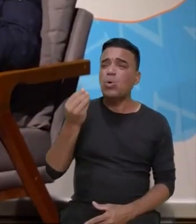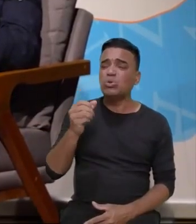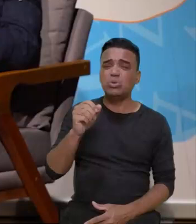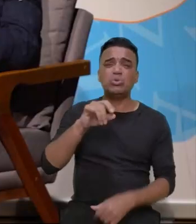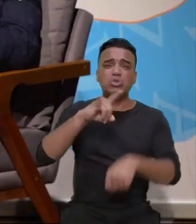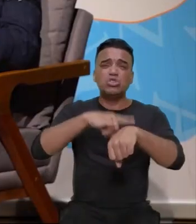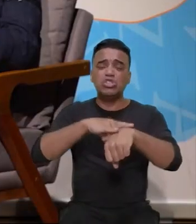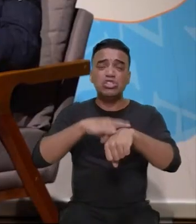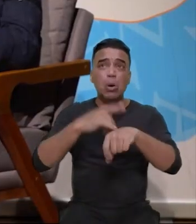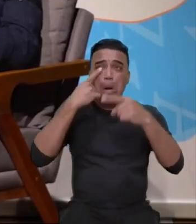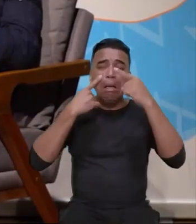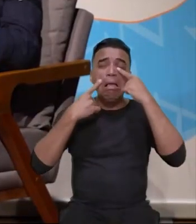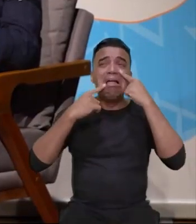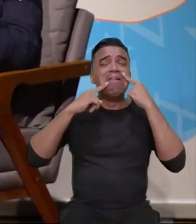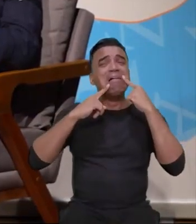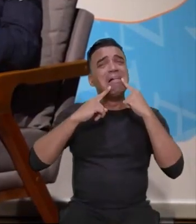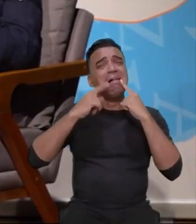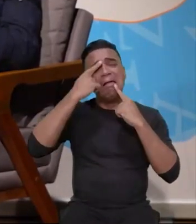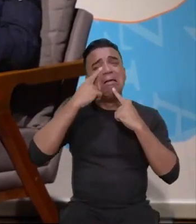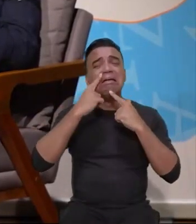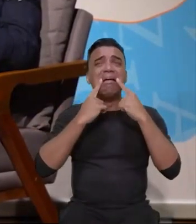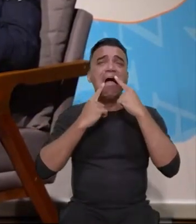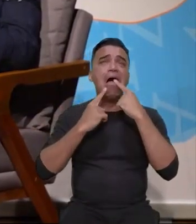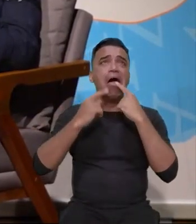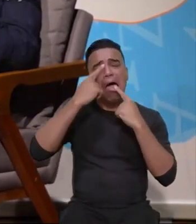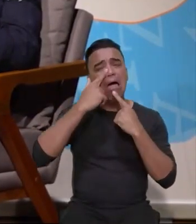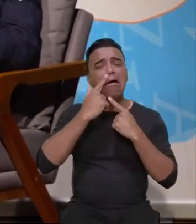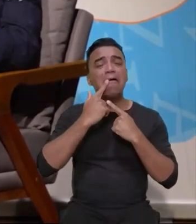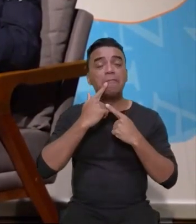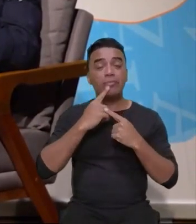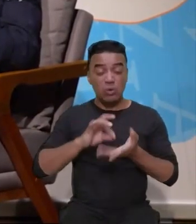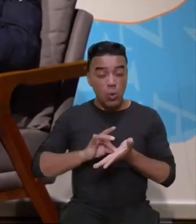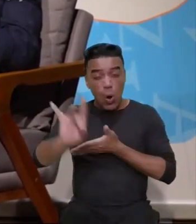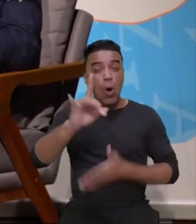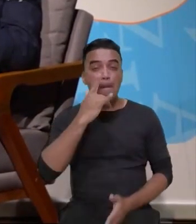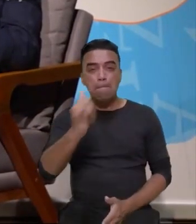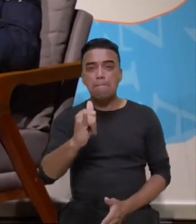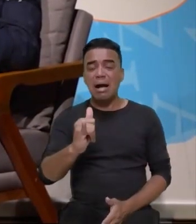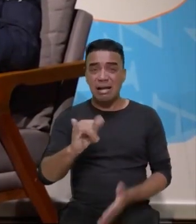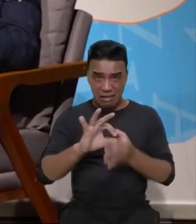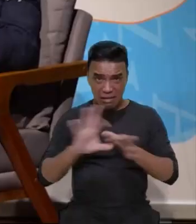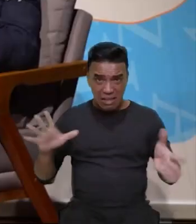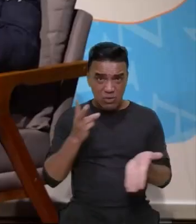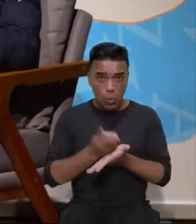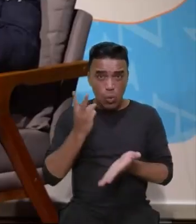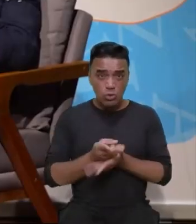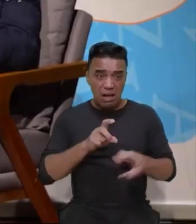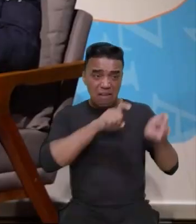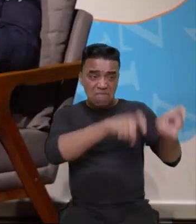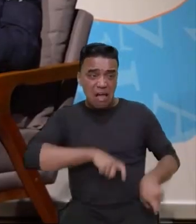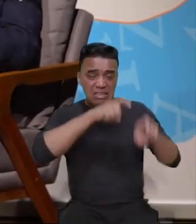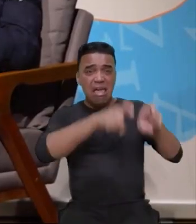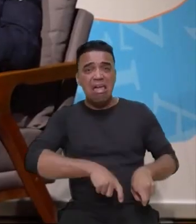ou se o sabor de suas lágrimas. Naquela noite, teve mais ódio ainda do pai. Se eram livres, por que continuavam ali? Por